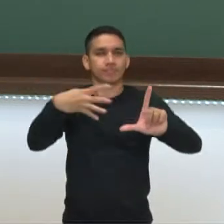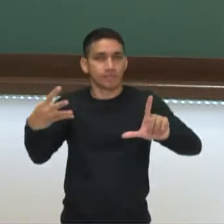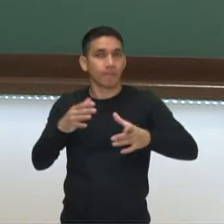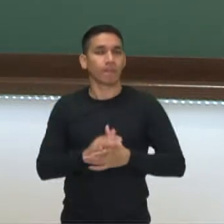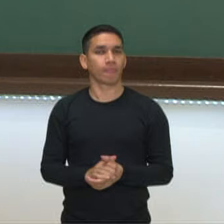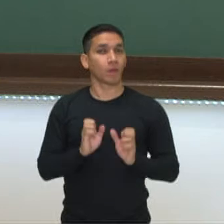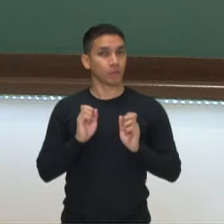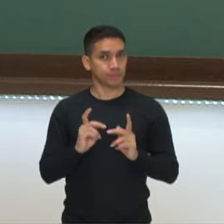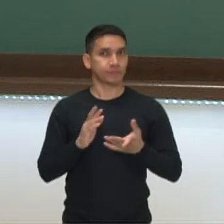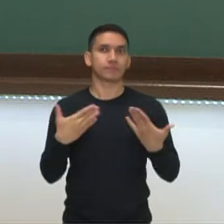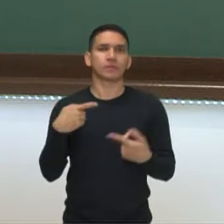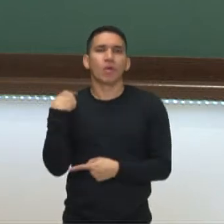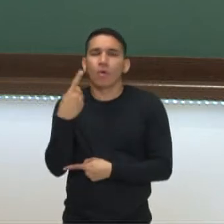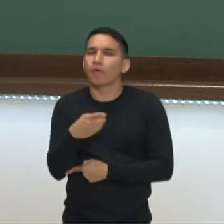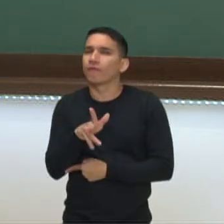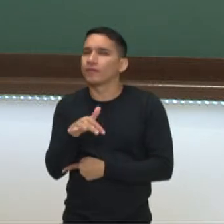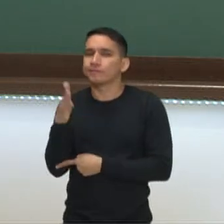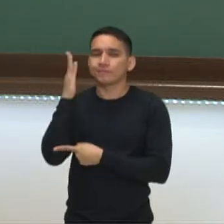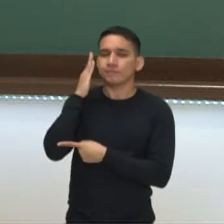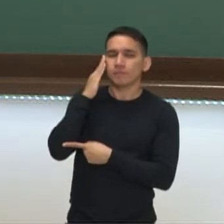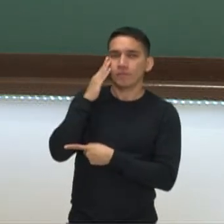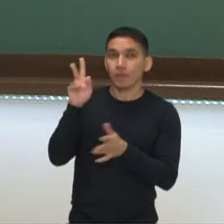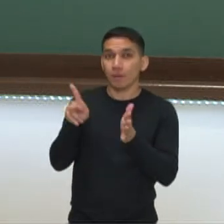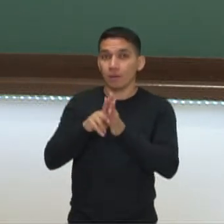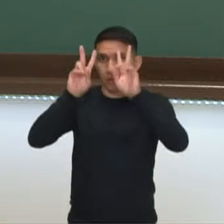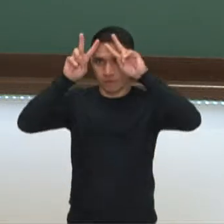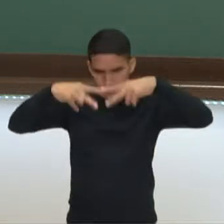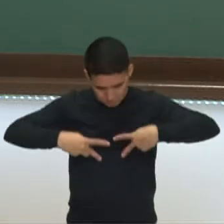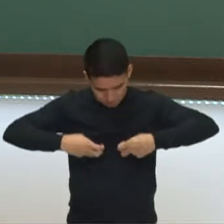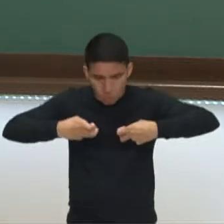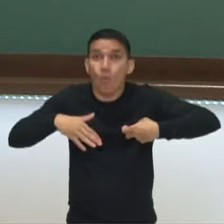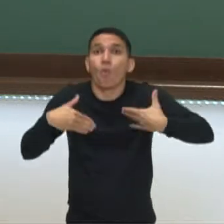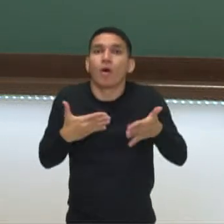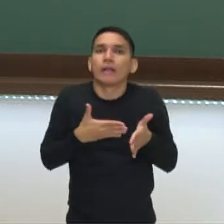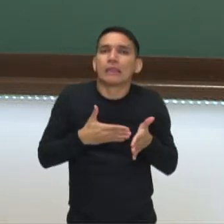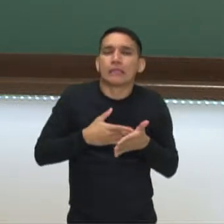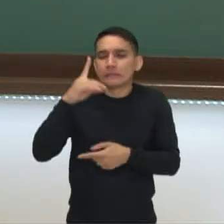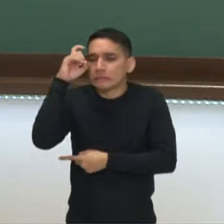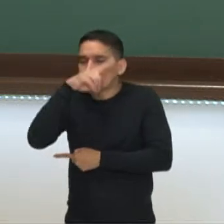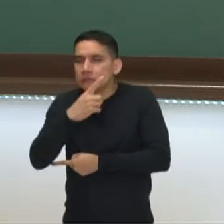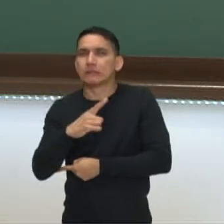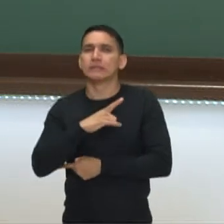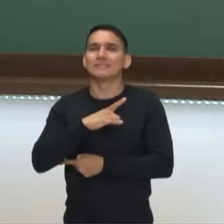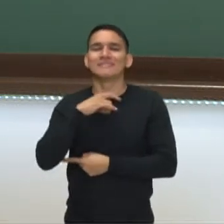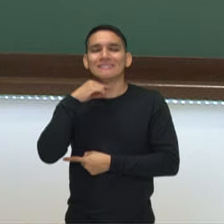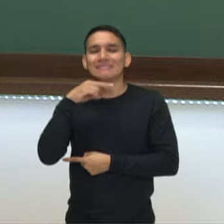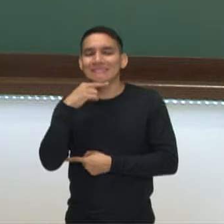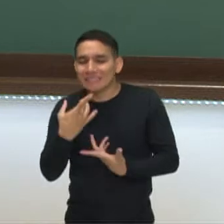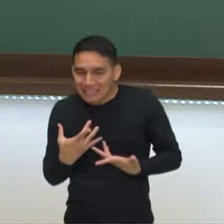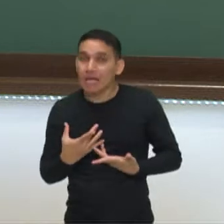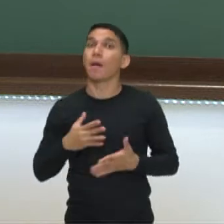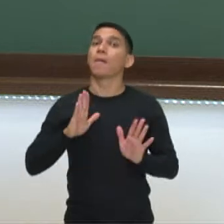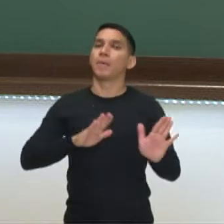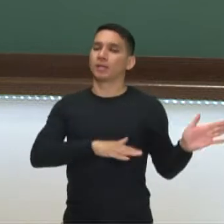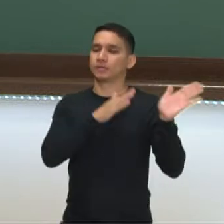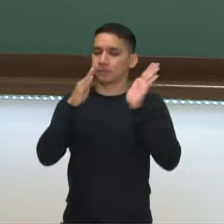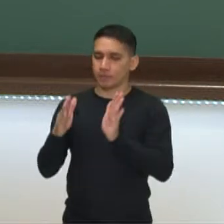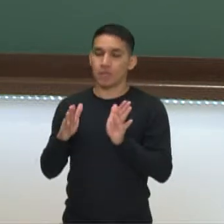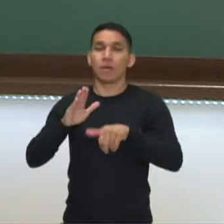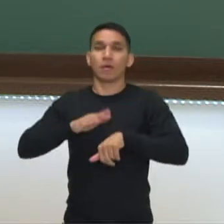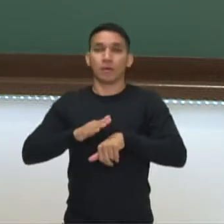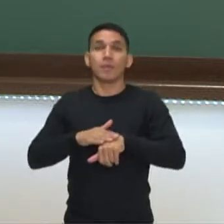gente então vai conhecer nós mesmos, as nossas dificuldades, as nossas necessidades. Em um segundo momento, a gente vai